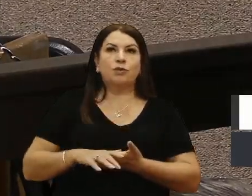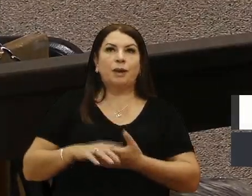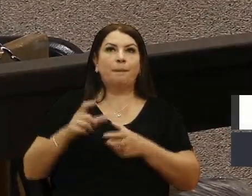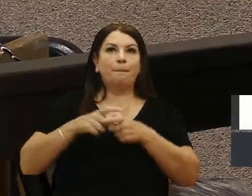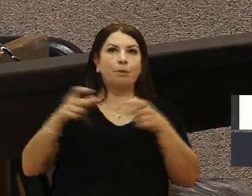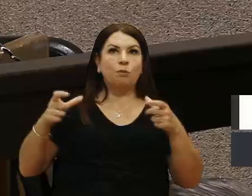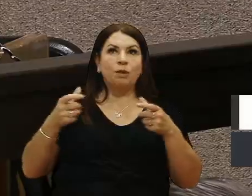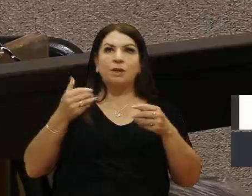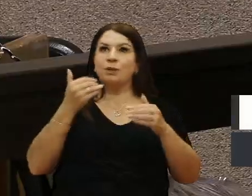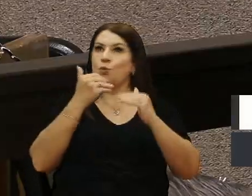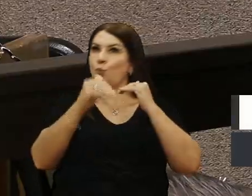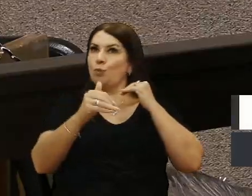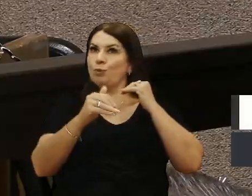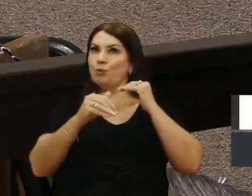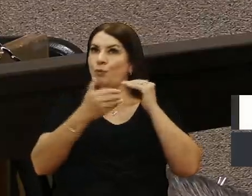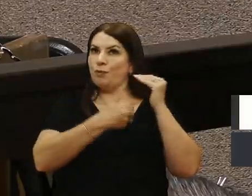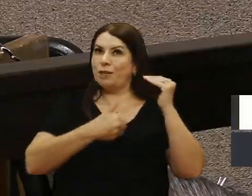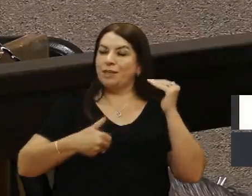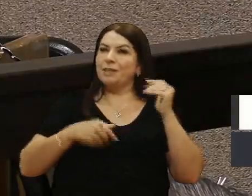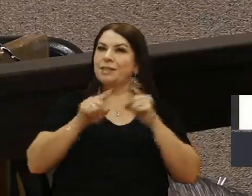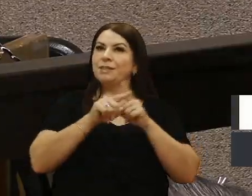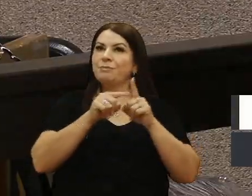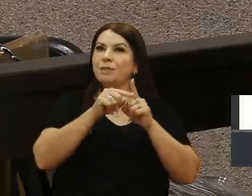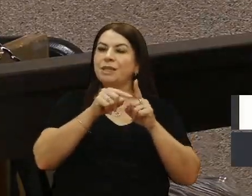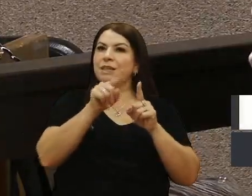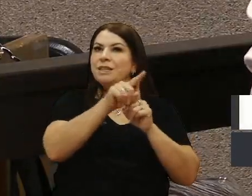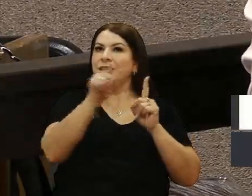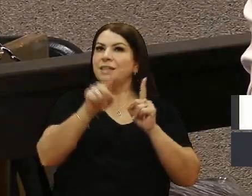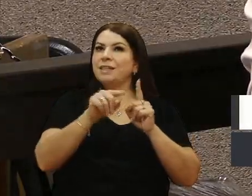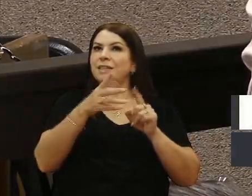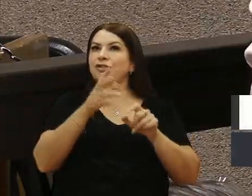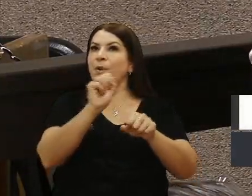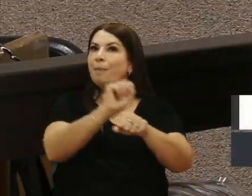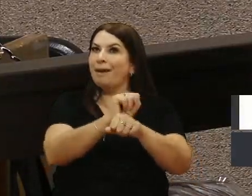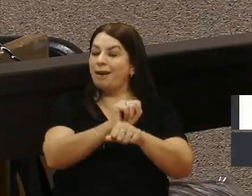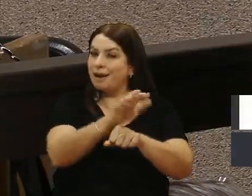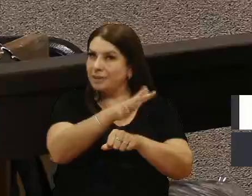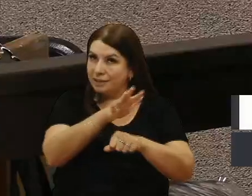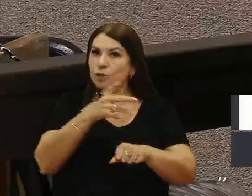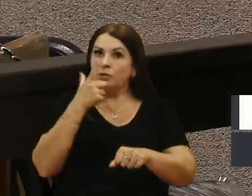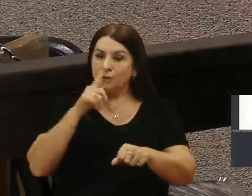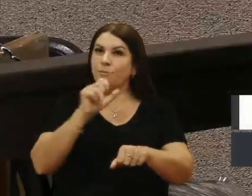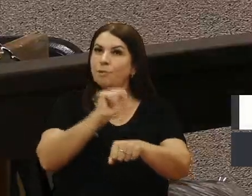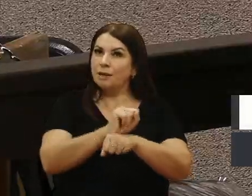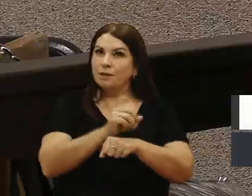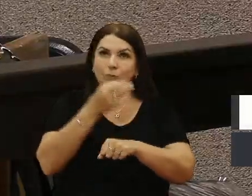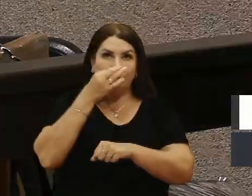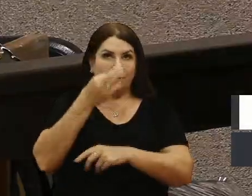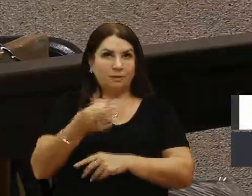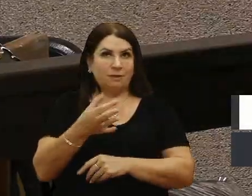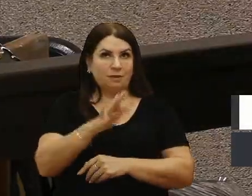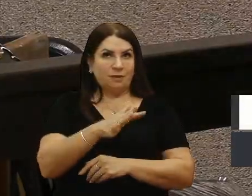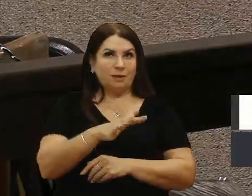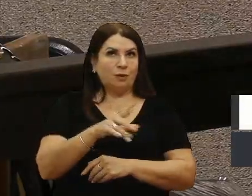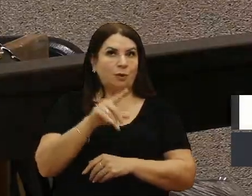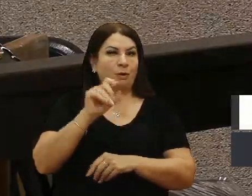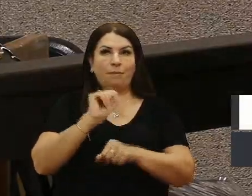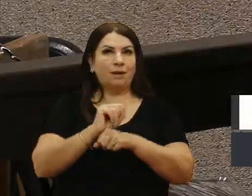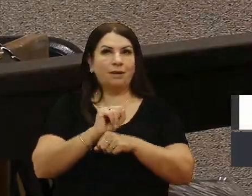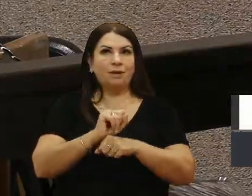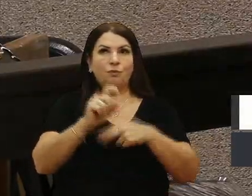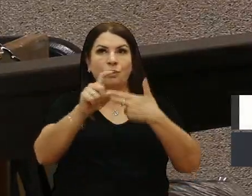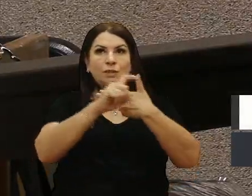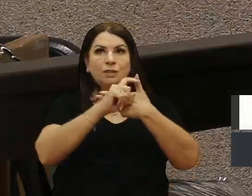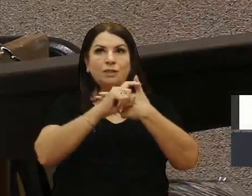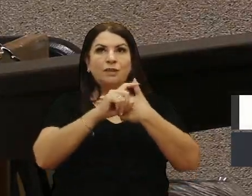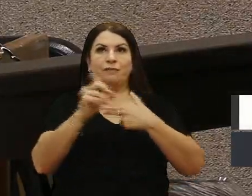era oposição, mas a gente conseguia trancar em vezes as coisas, a gente conseguia trancar os pareceres, agora não é trancado, agora do Executivo vem